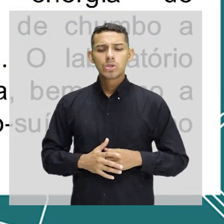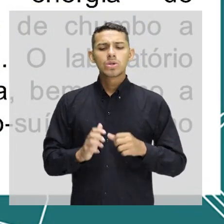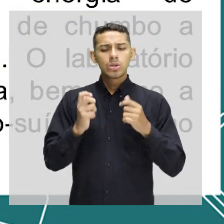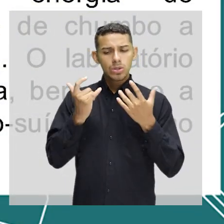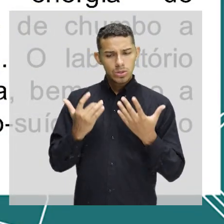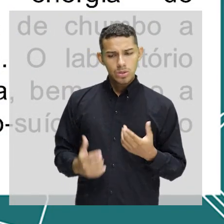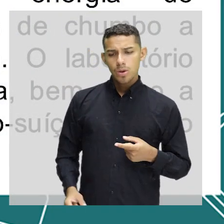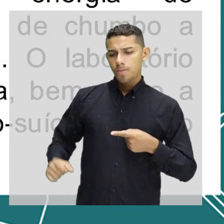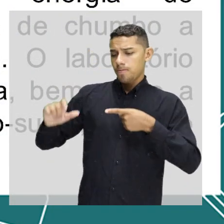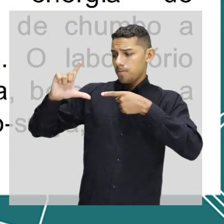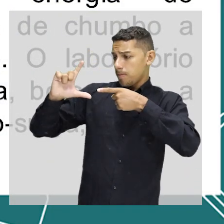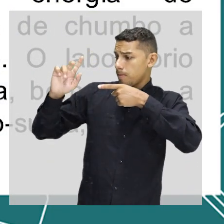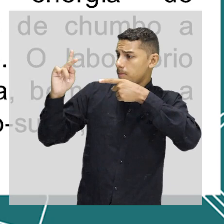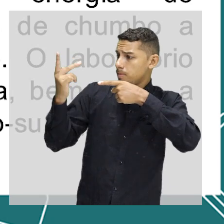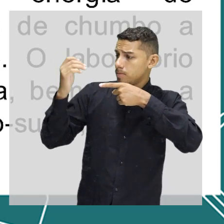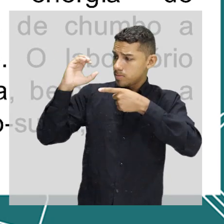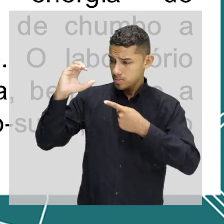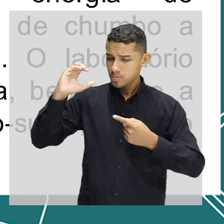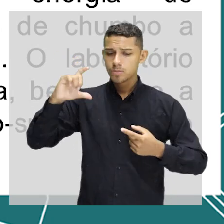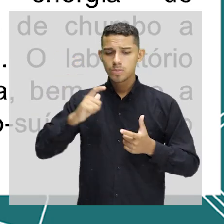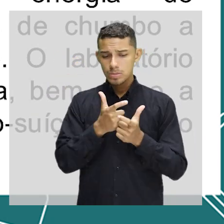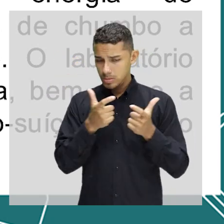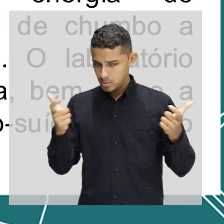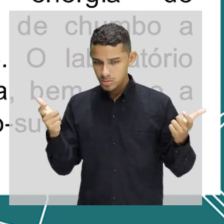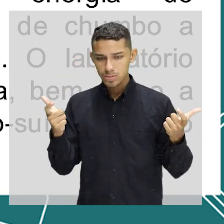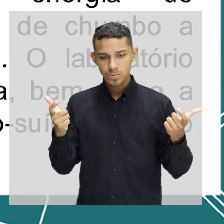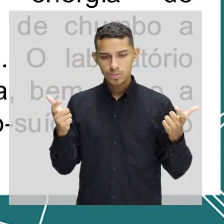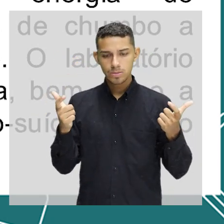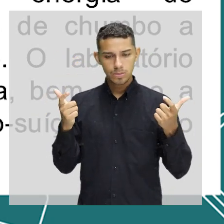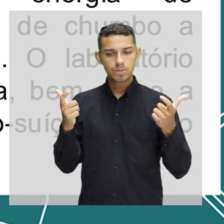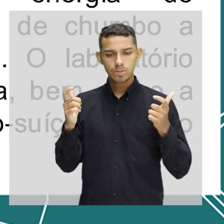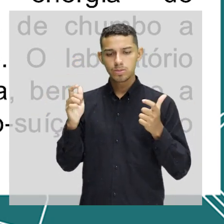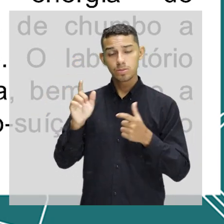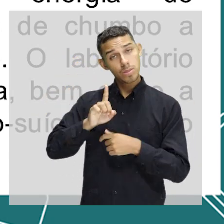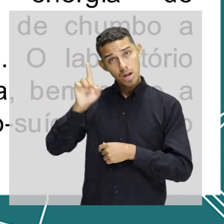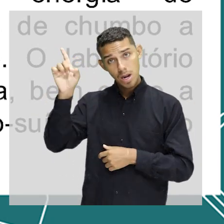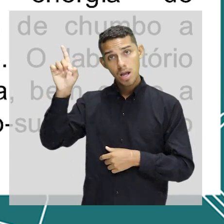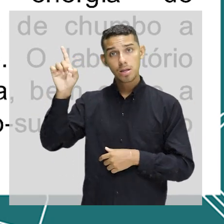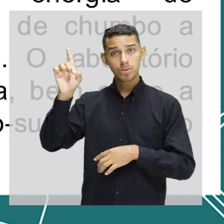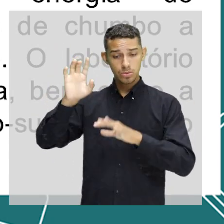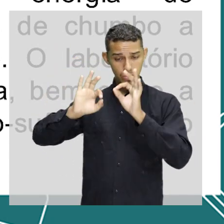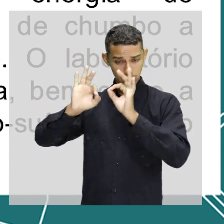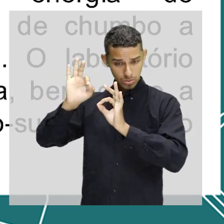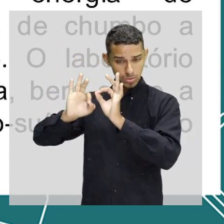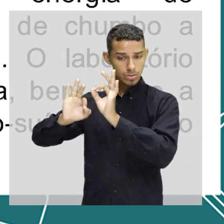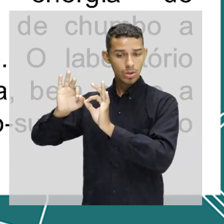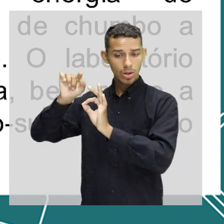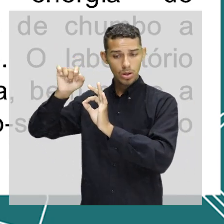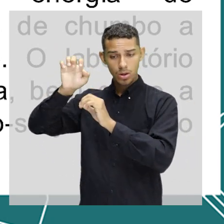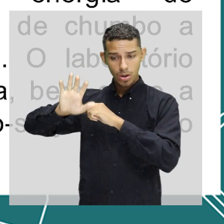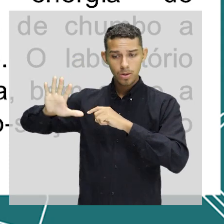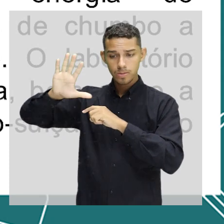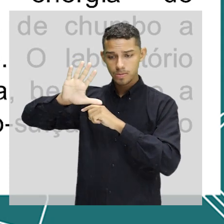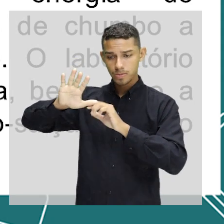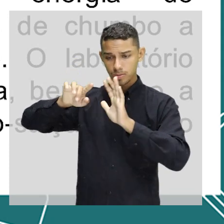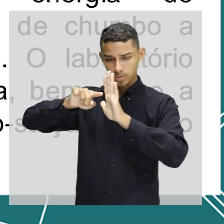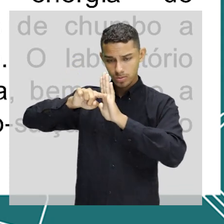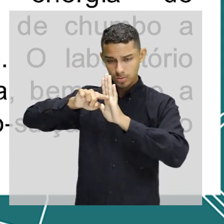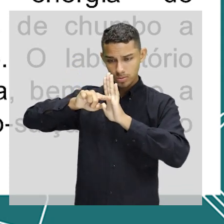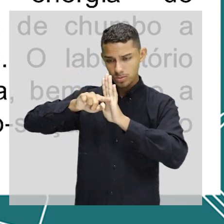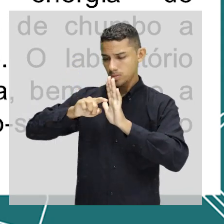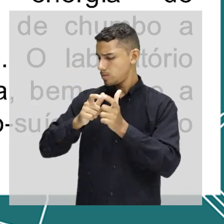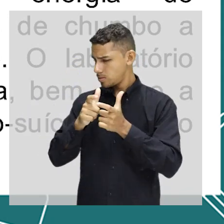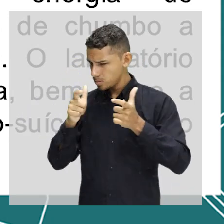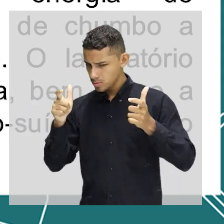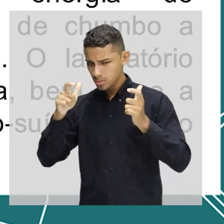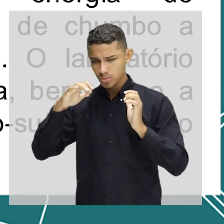caso do LHC, né, que é o grande acelerador de Andros, certo? Lá da Organização Europeia, já foi falado, ele é o maior acelerador de partículas